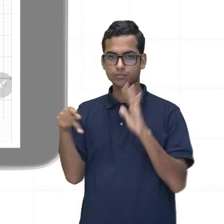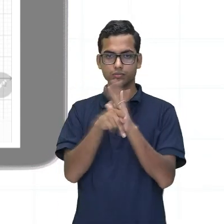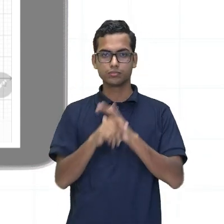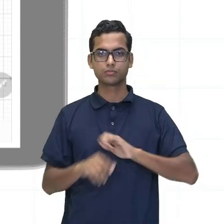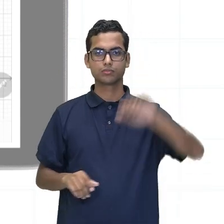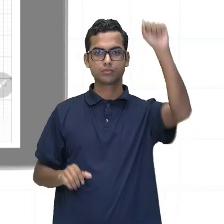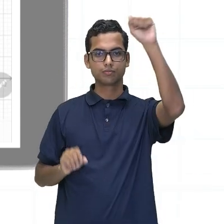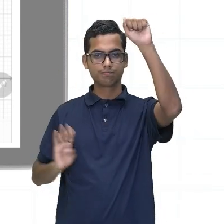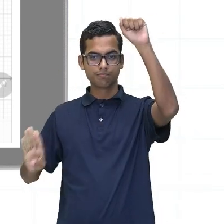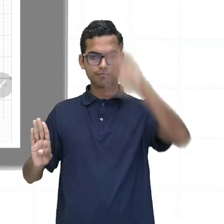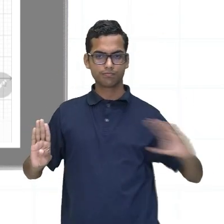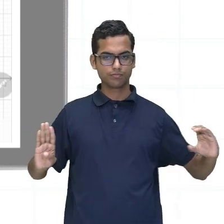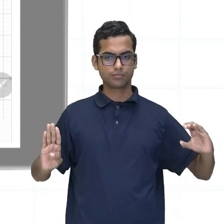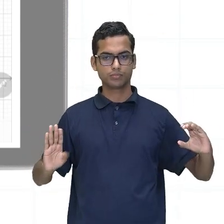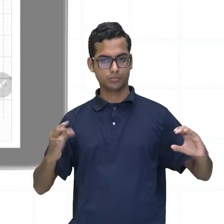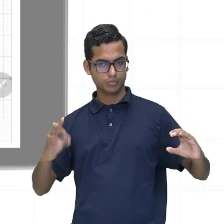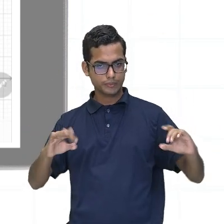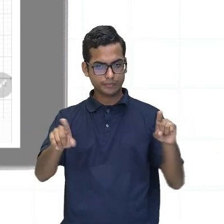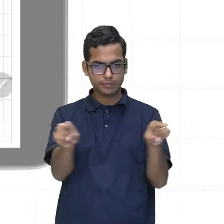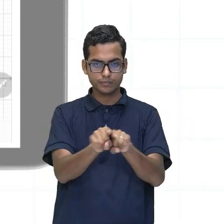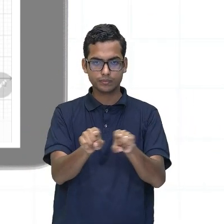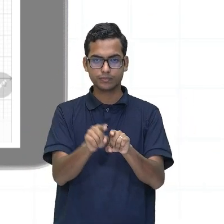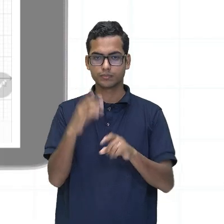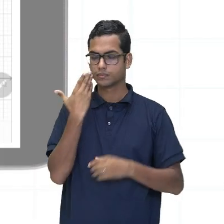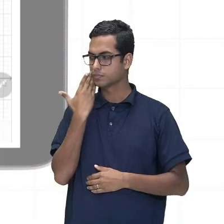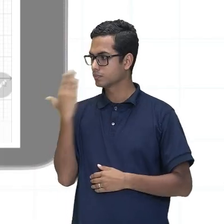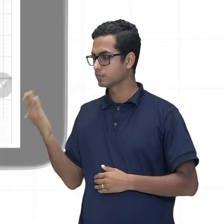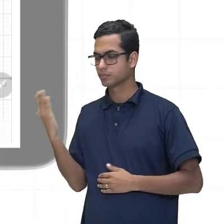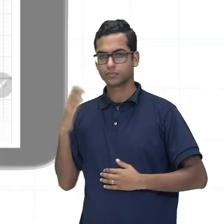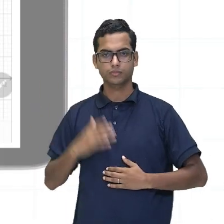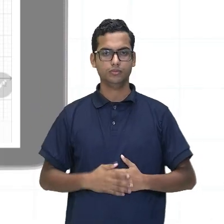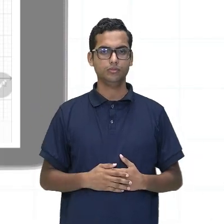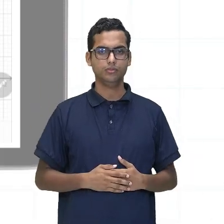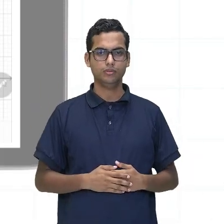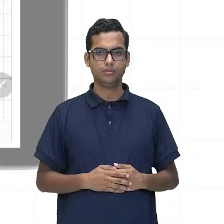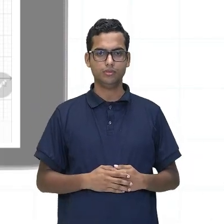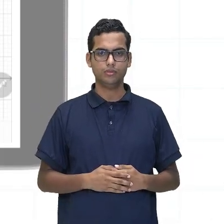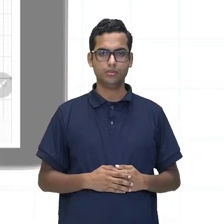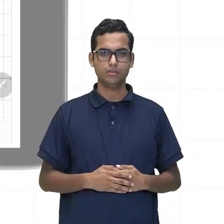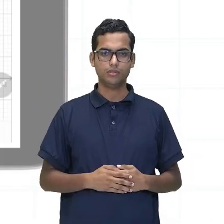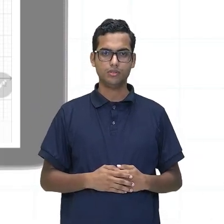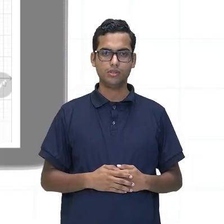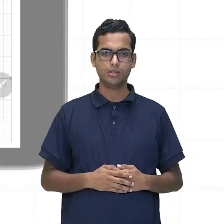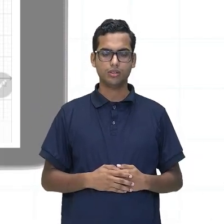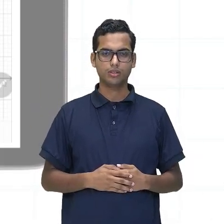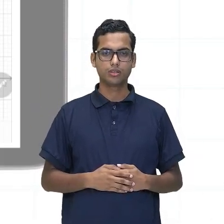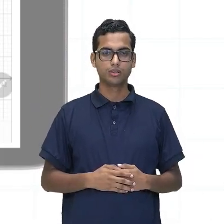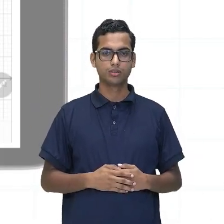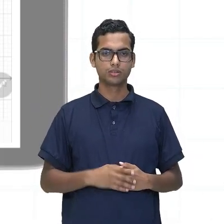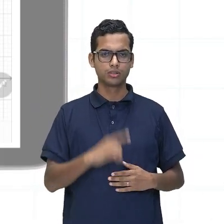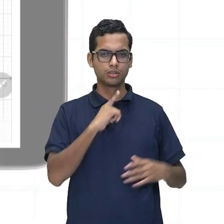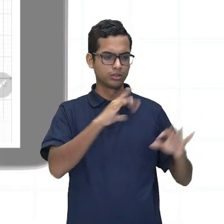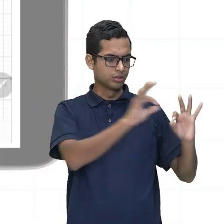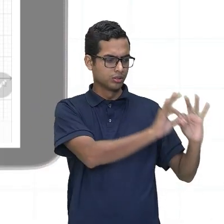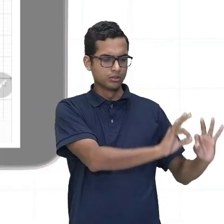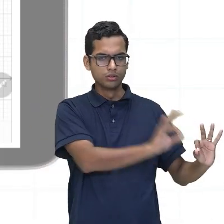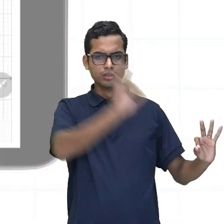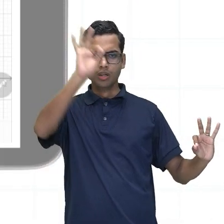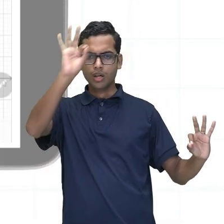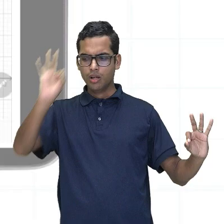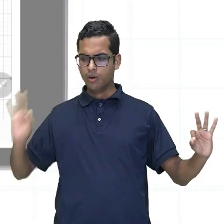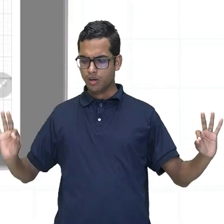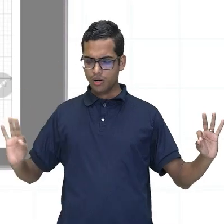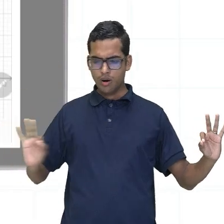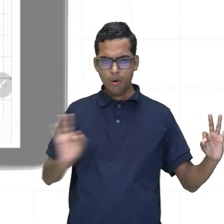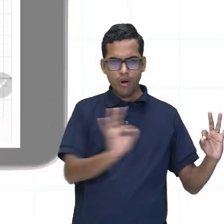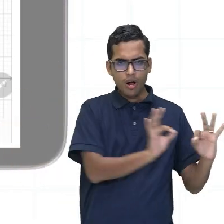a 30. As duas menores são 16,9 e 21,37. Se a